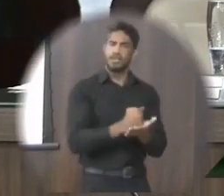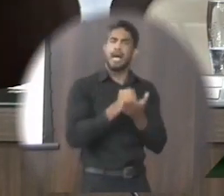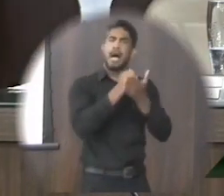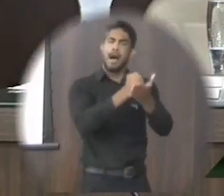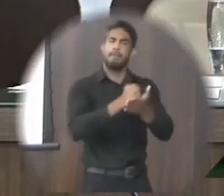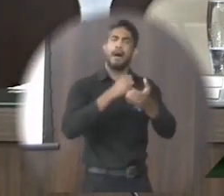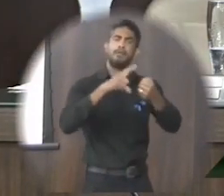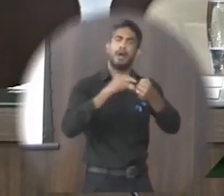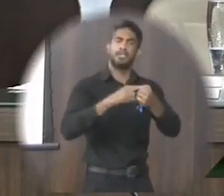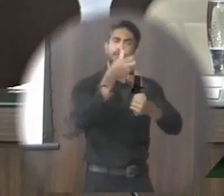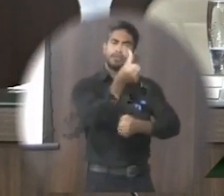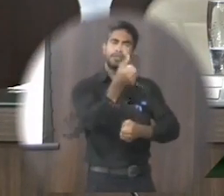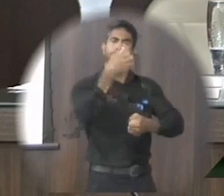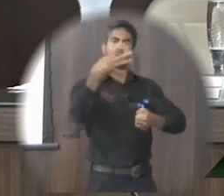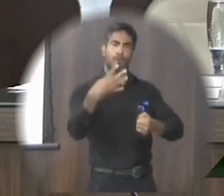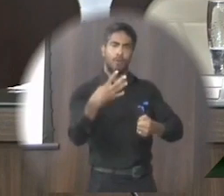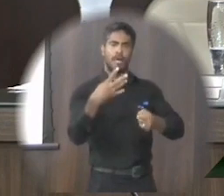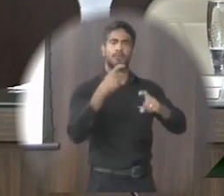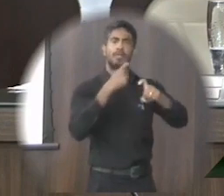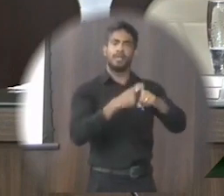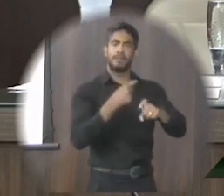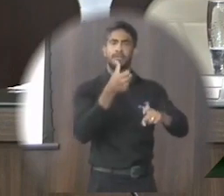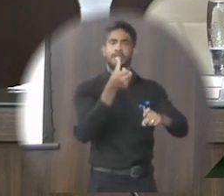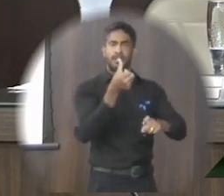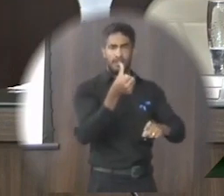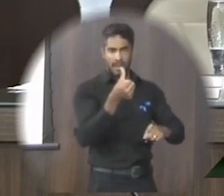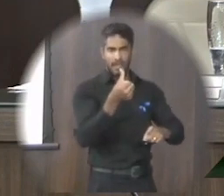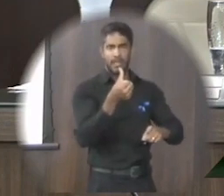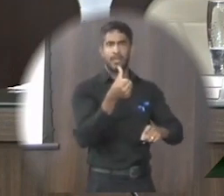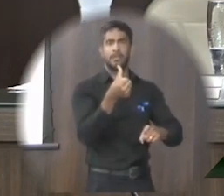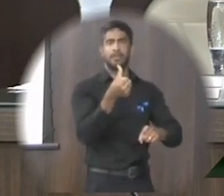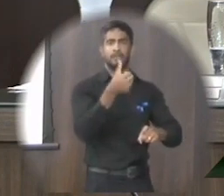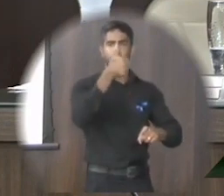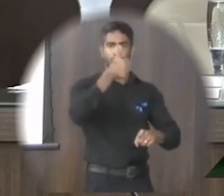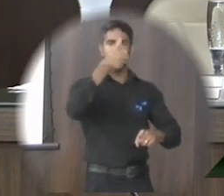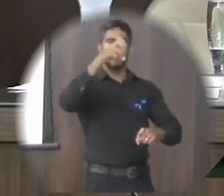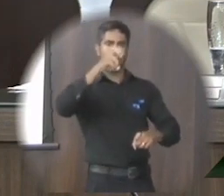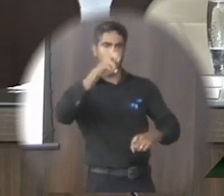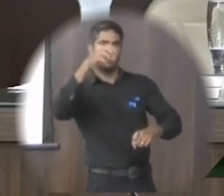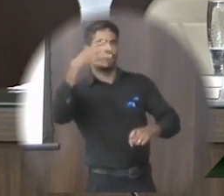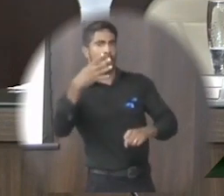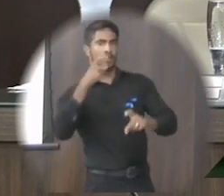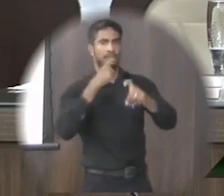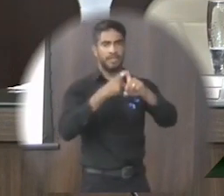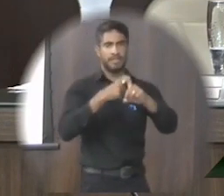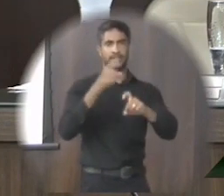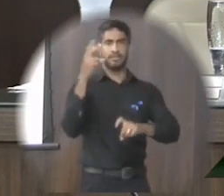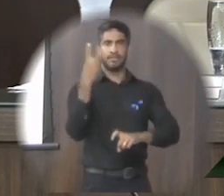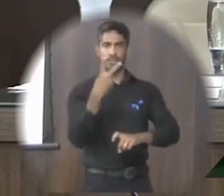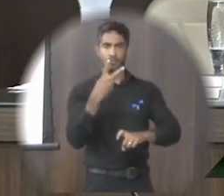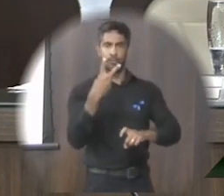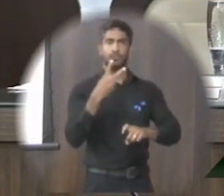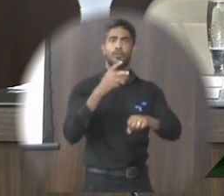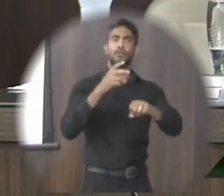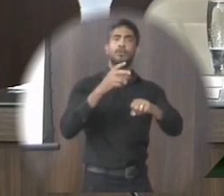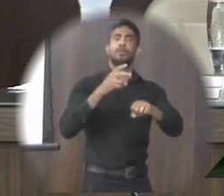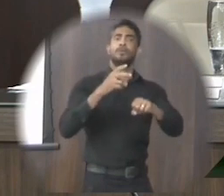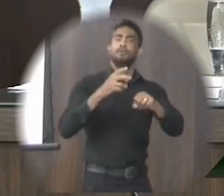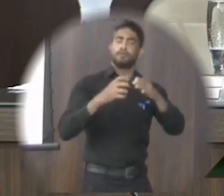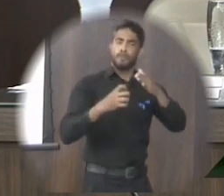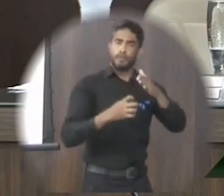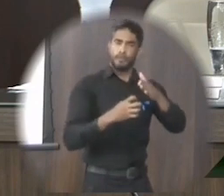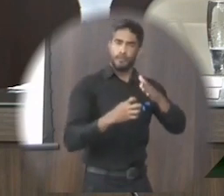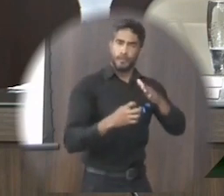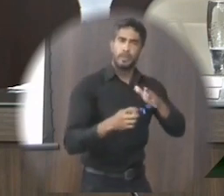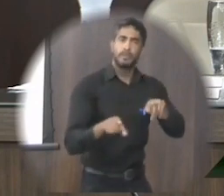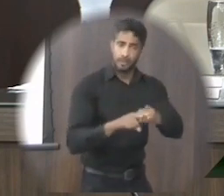artigo 64, caput da Lei Orgânica Municipal, artigo 154, inciso 2º, do Regimento Interno, e ainda